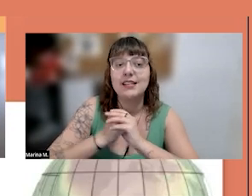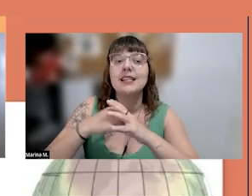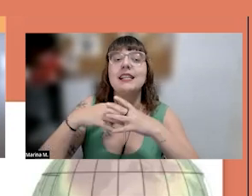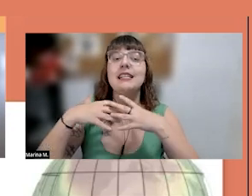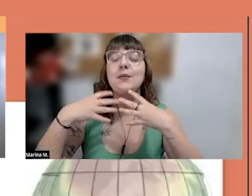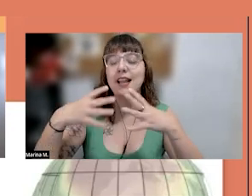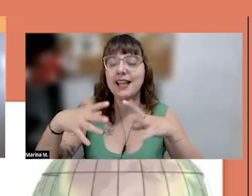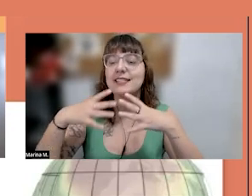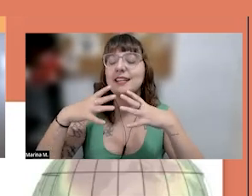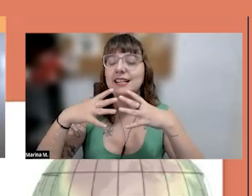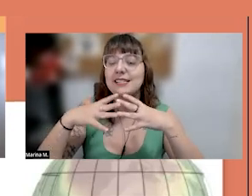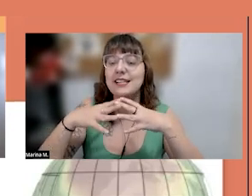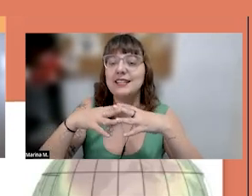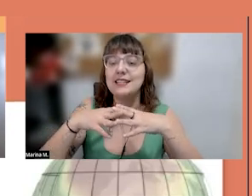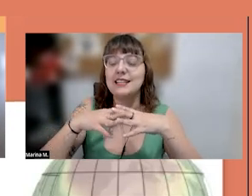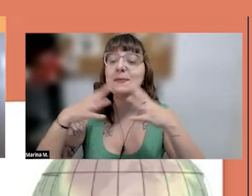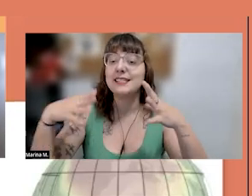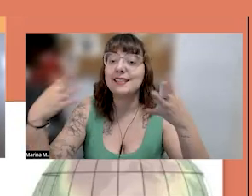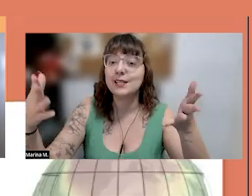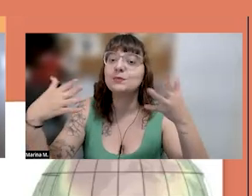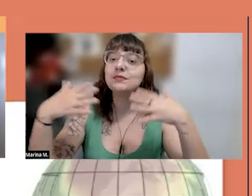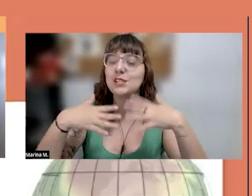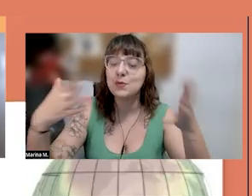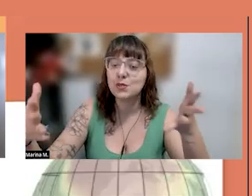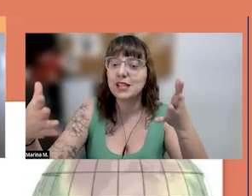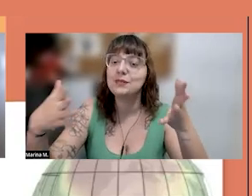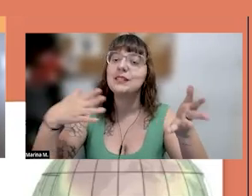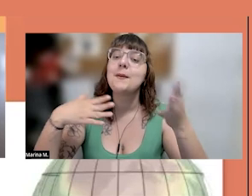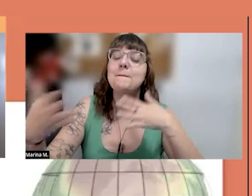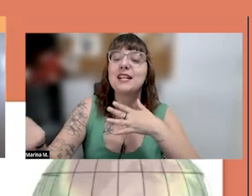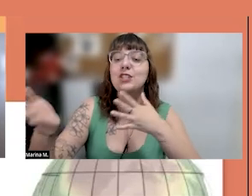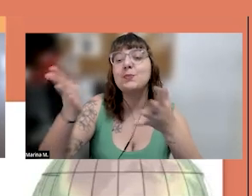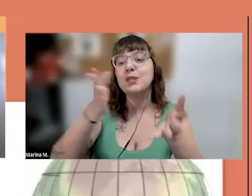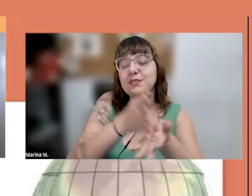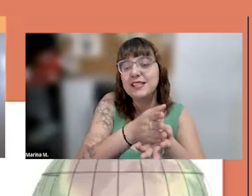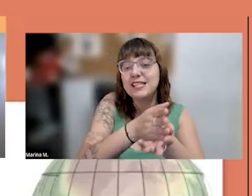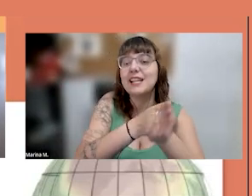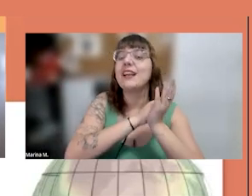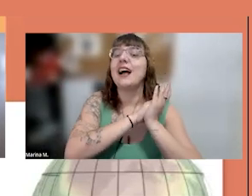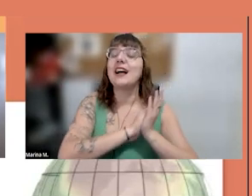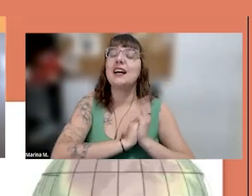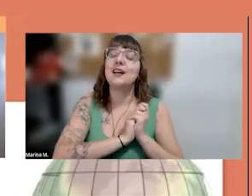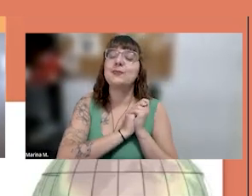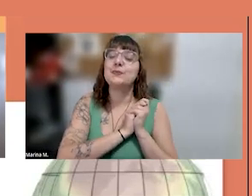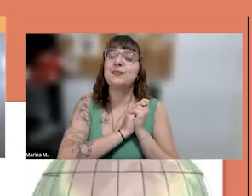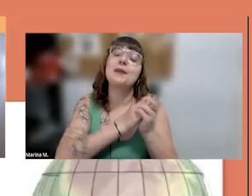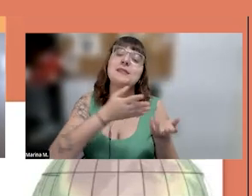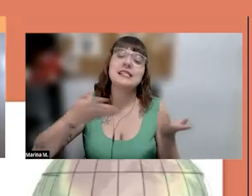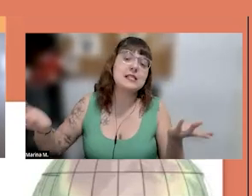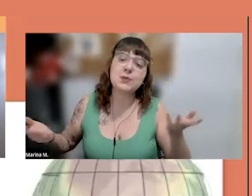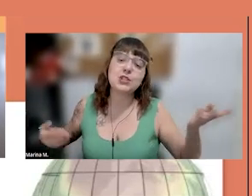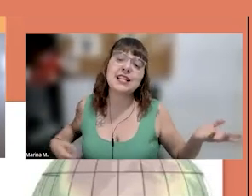terrestre. Então, é essa representação tridimensional para a gente poder fazer